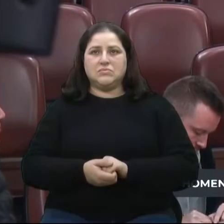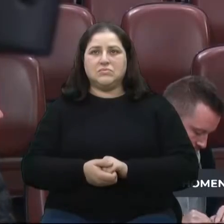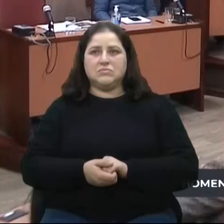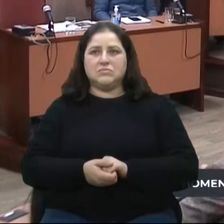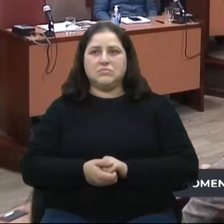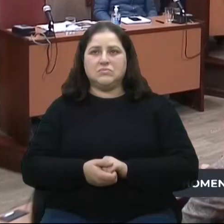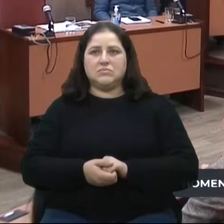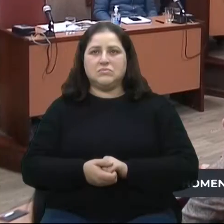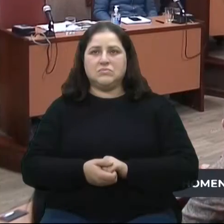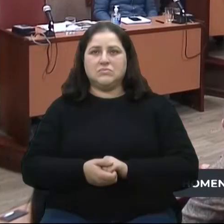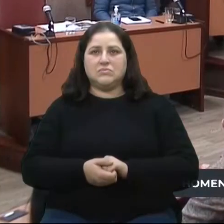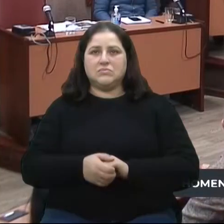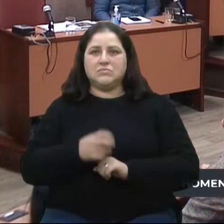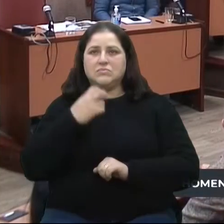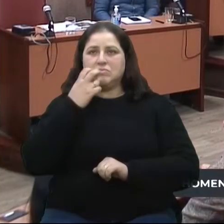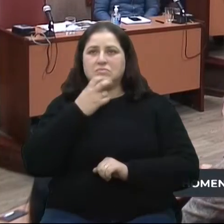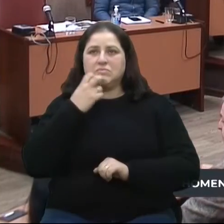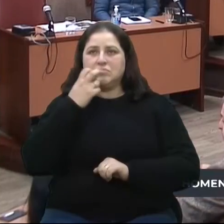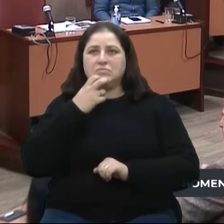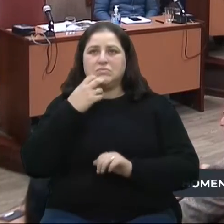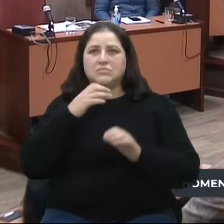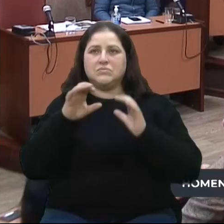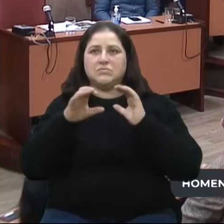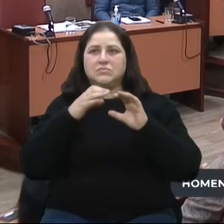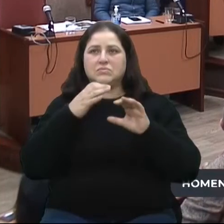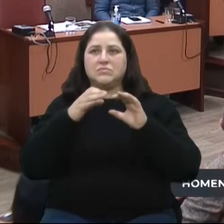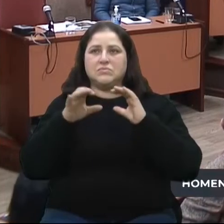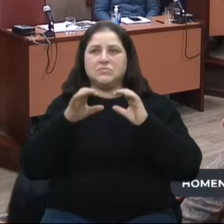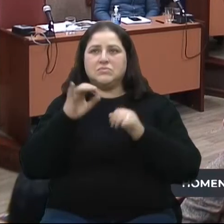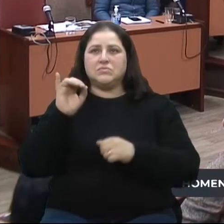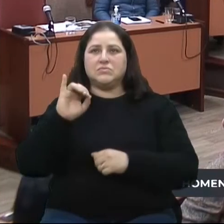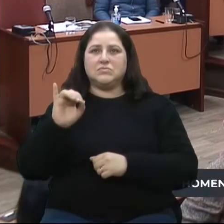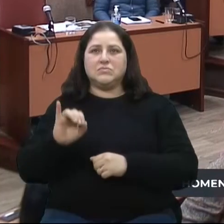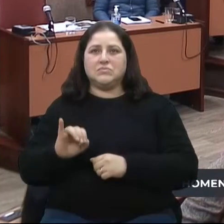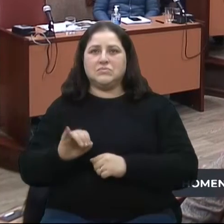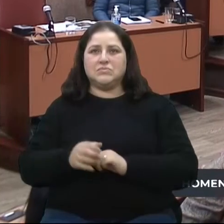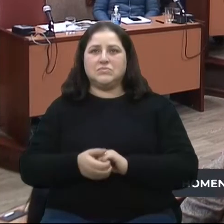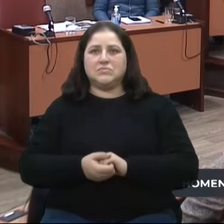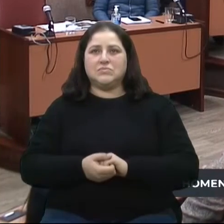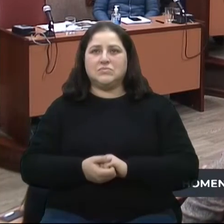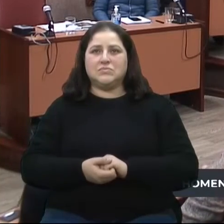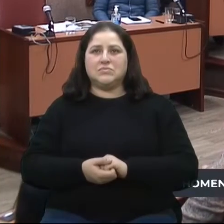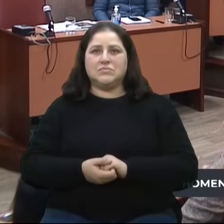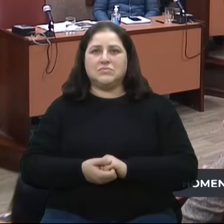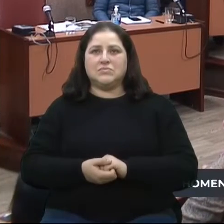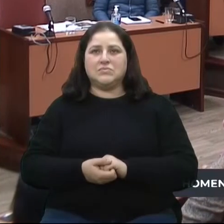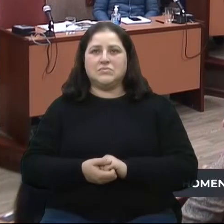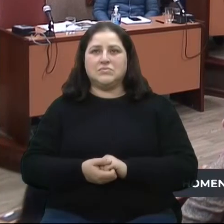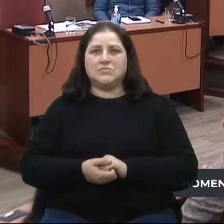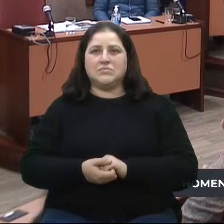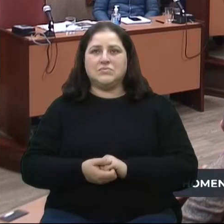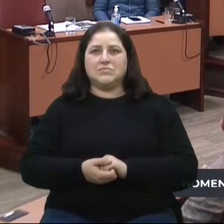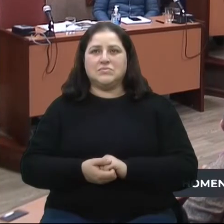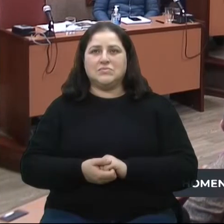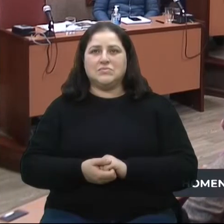Quel mazzolin dei fiori che viene dalla